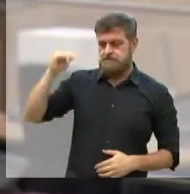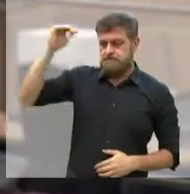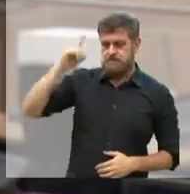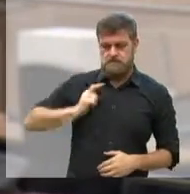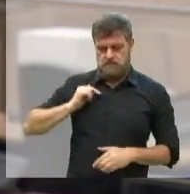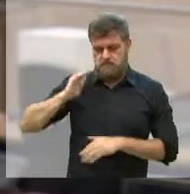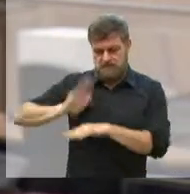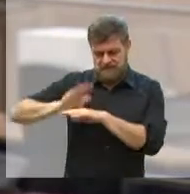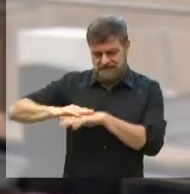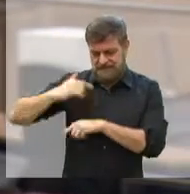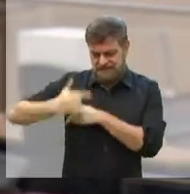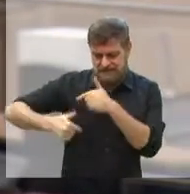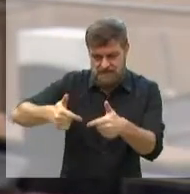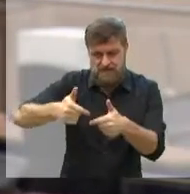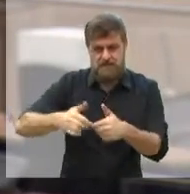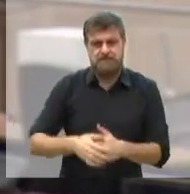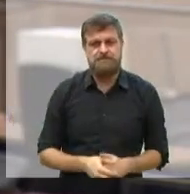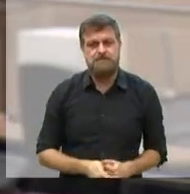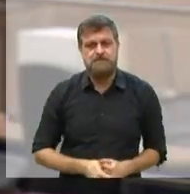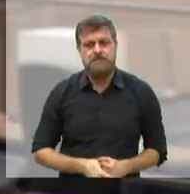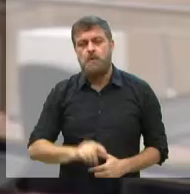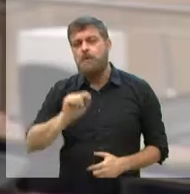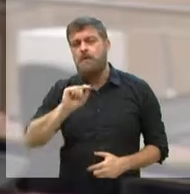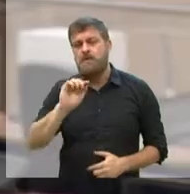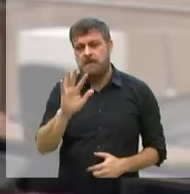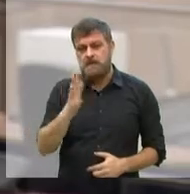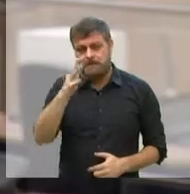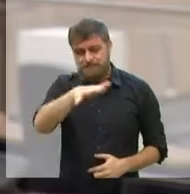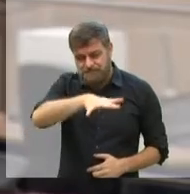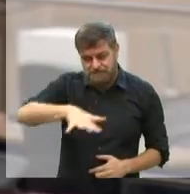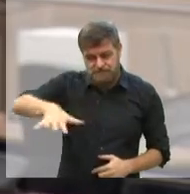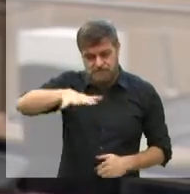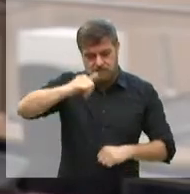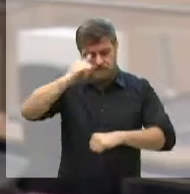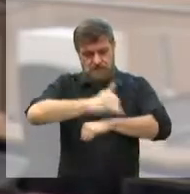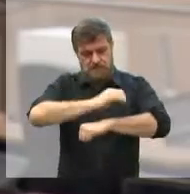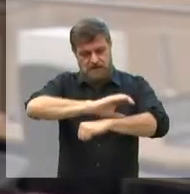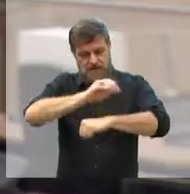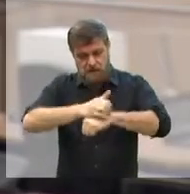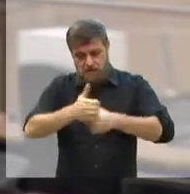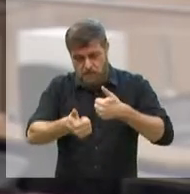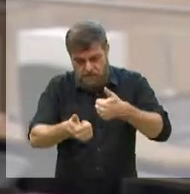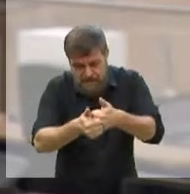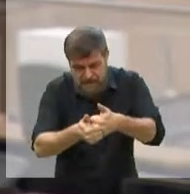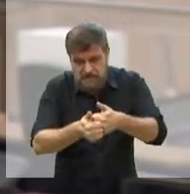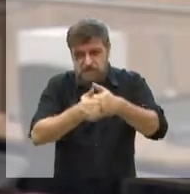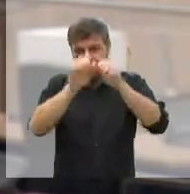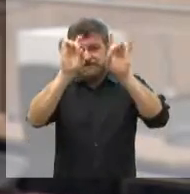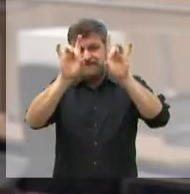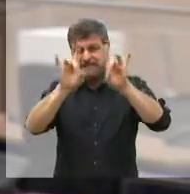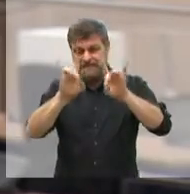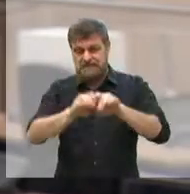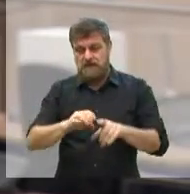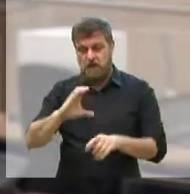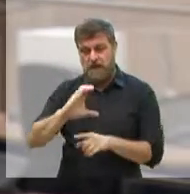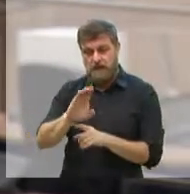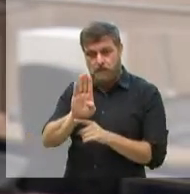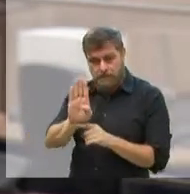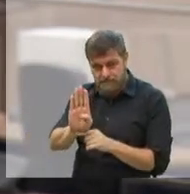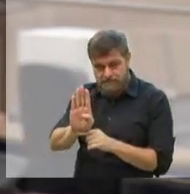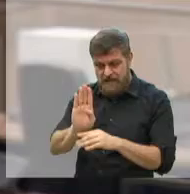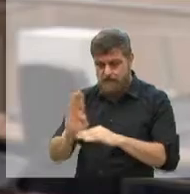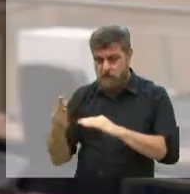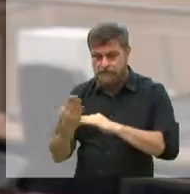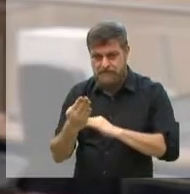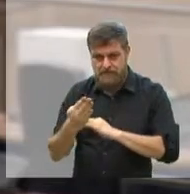estava trabalhando nessas ações. O que acontece com a região do entorno do aeroporto de Viracopos, especialmente a região do Campo Belo? Ela